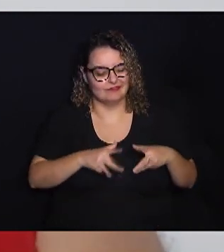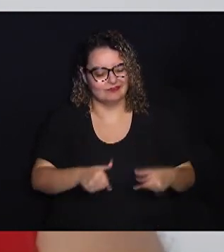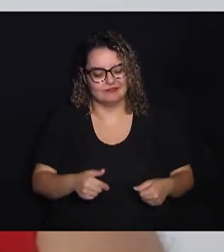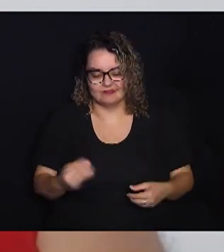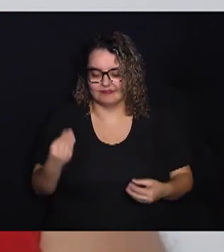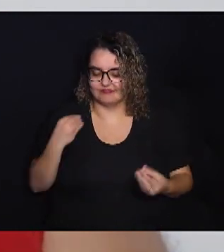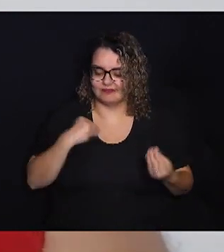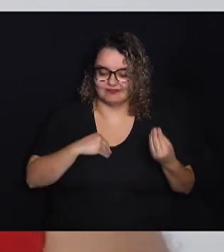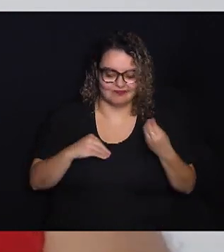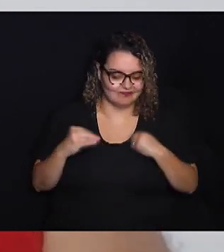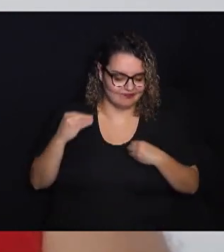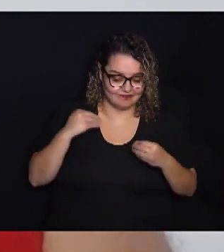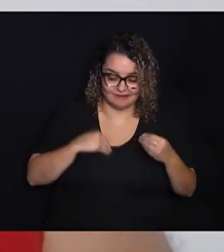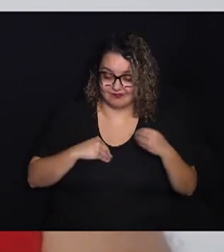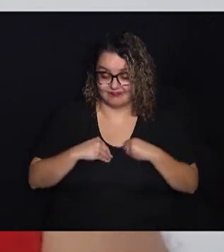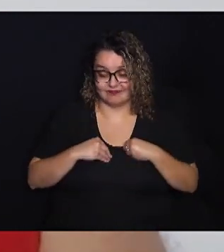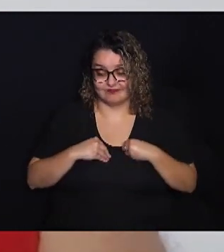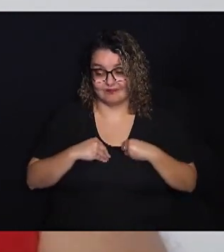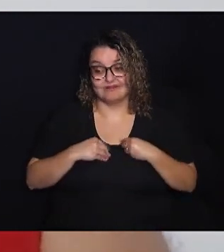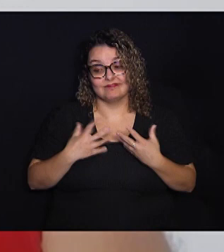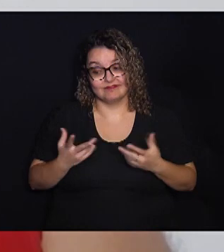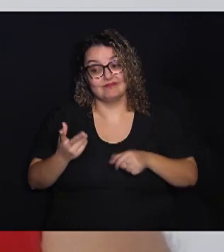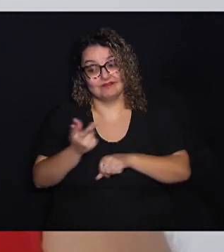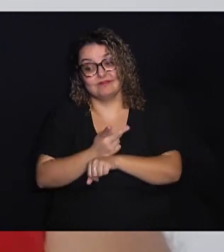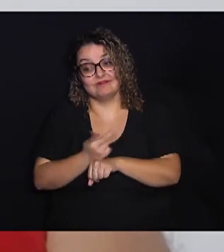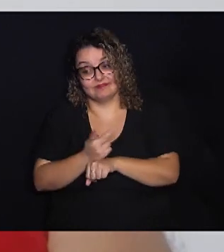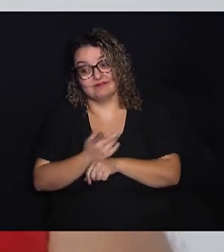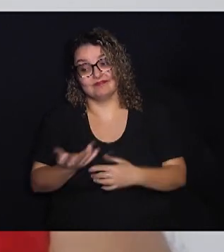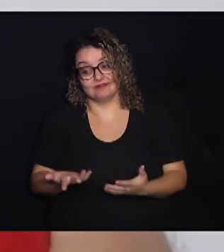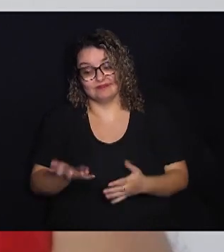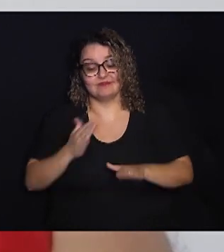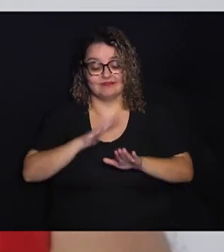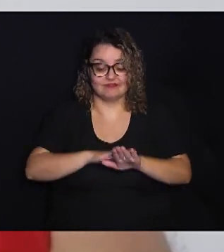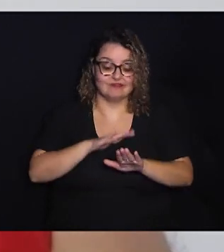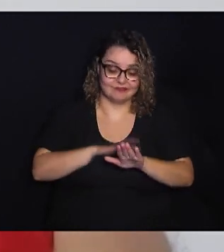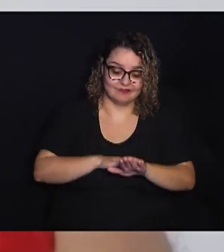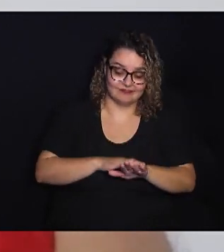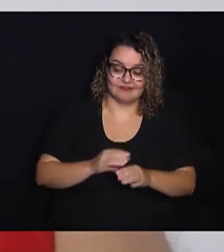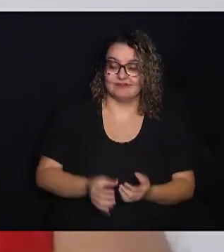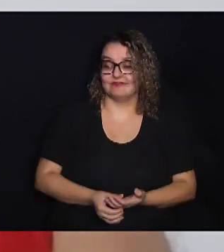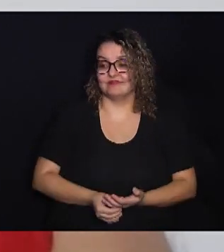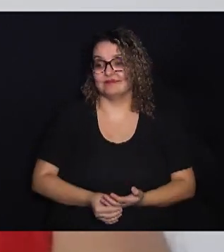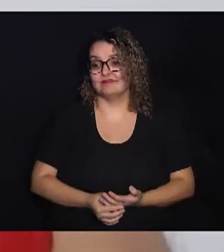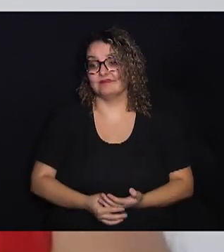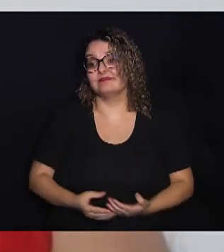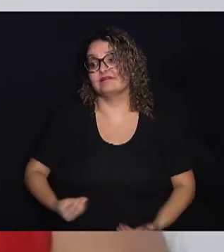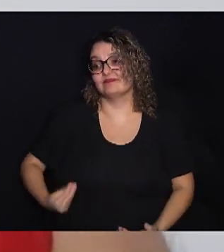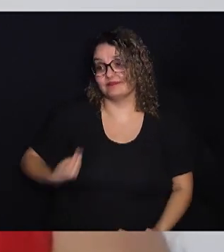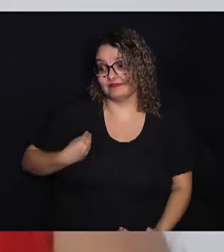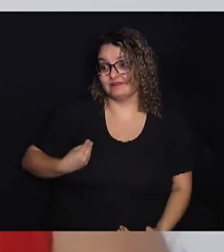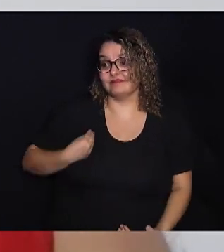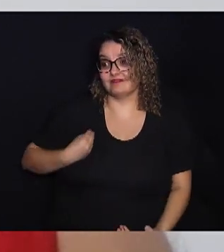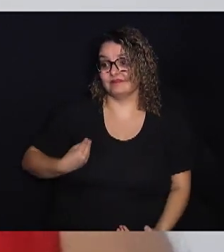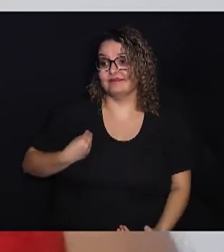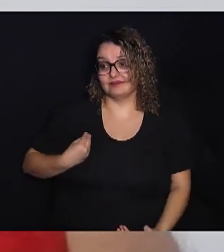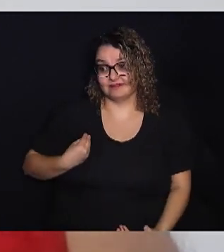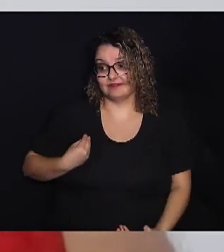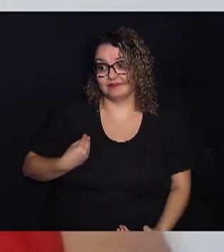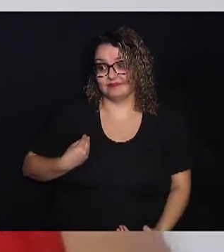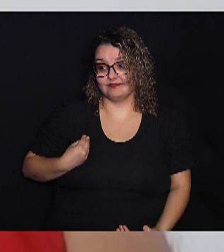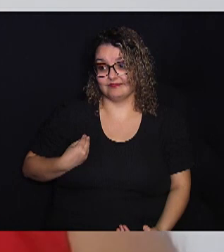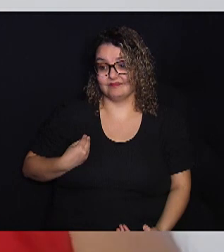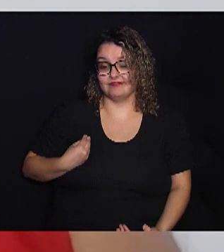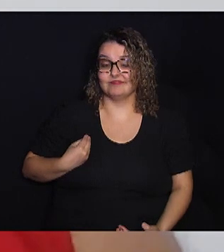para procurar qualquer atividade na vida para sair deste